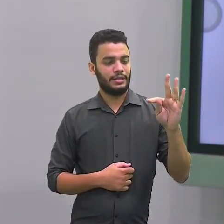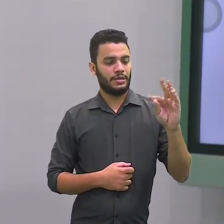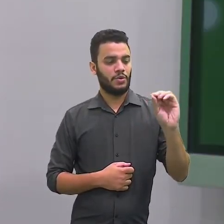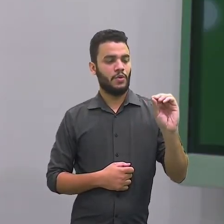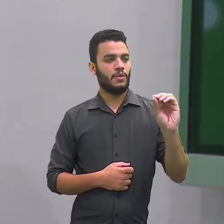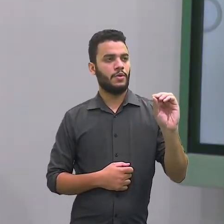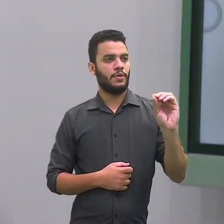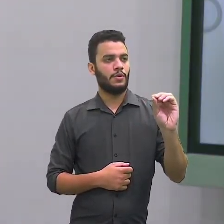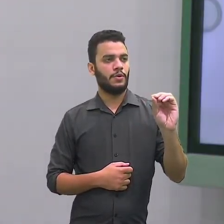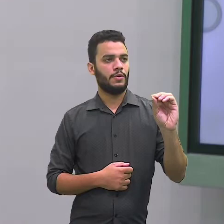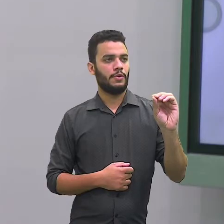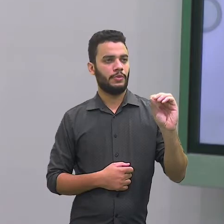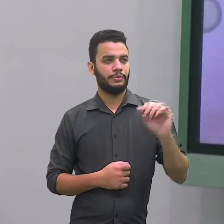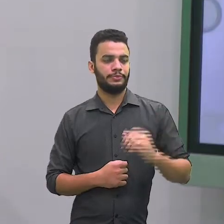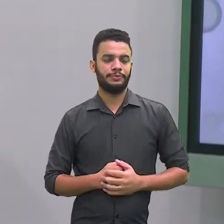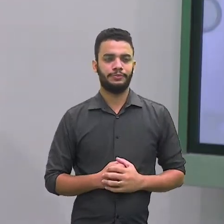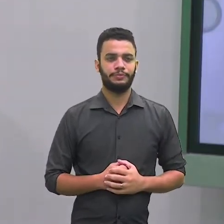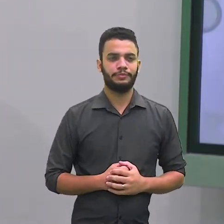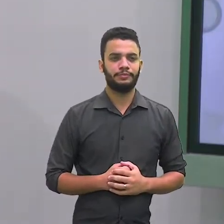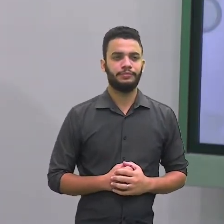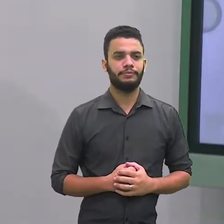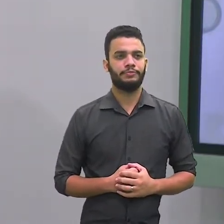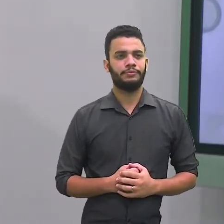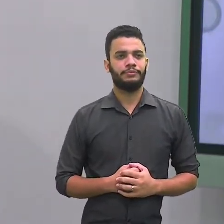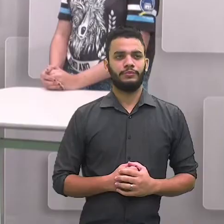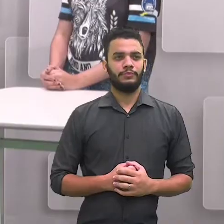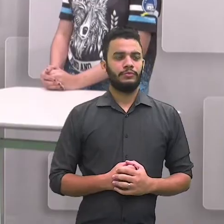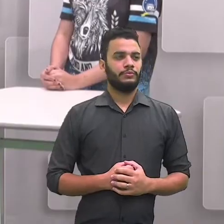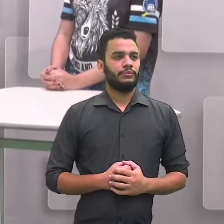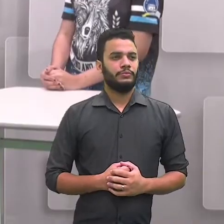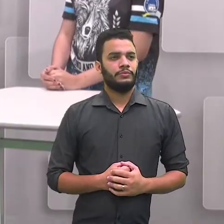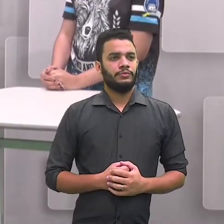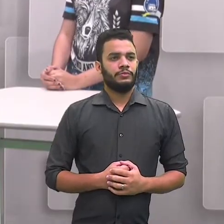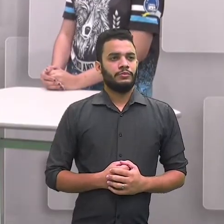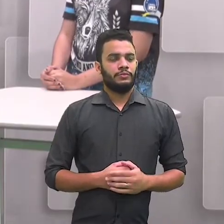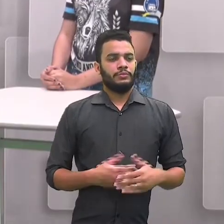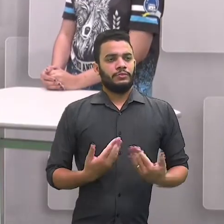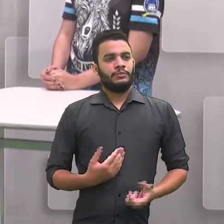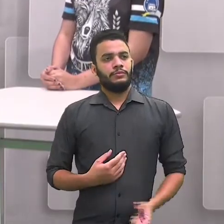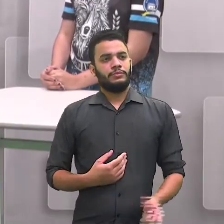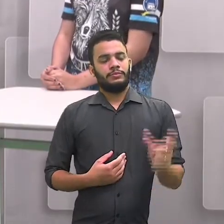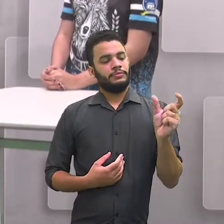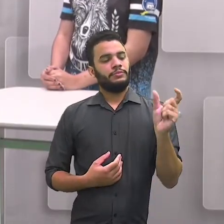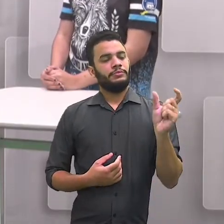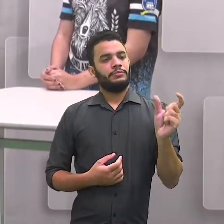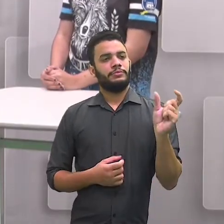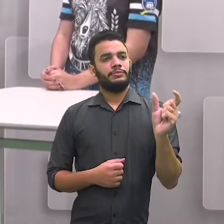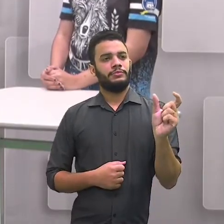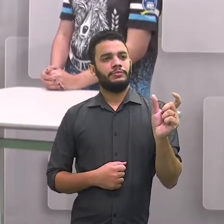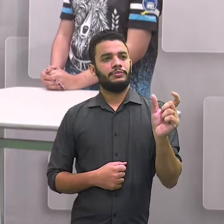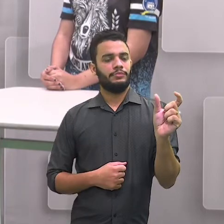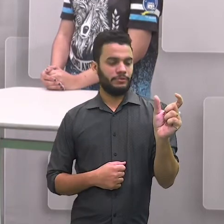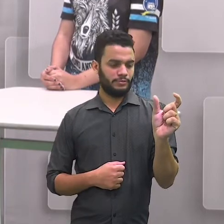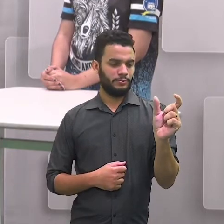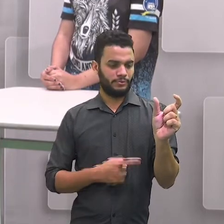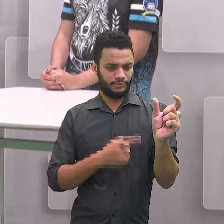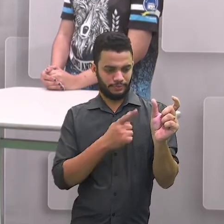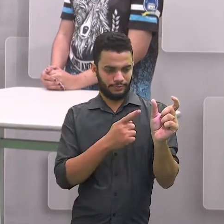E-X-C-E-T-O. Exceto. Que é isso, meu filho? Calma. Sua palavra